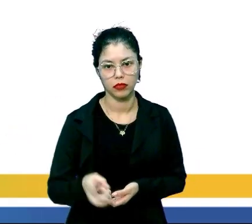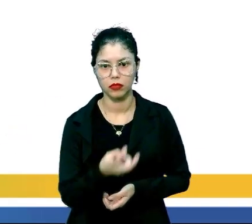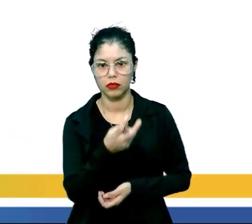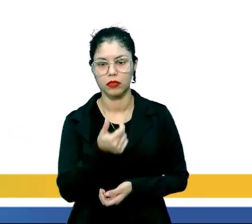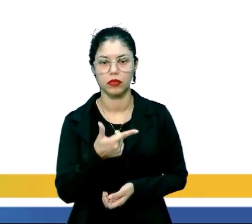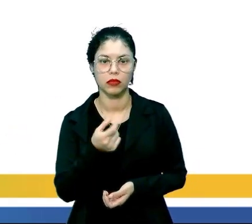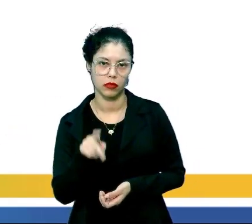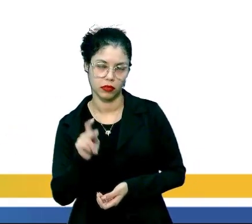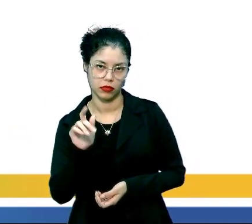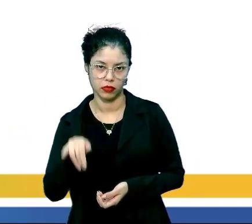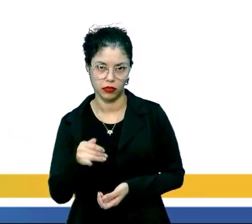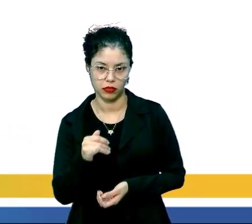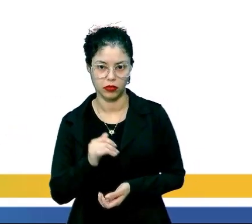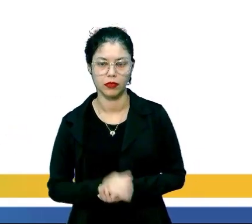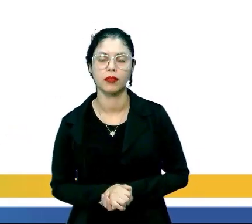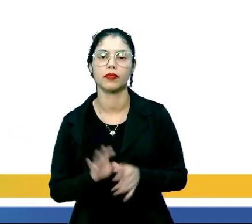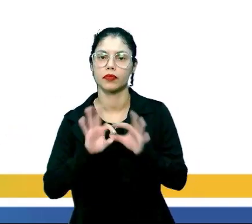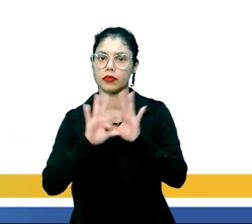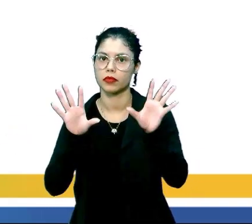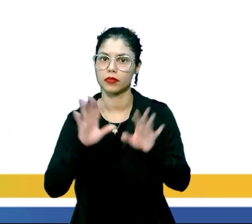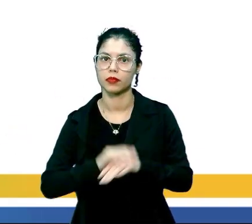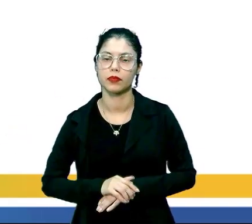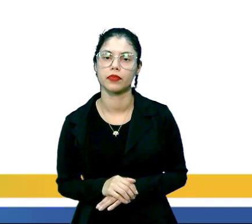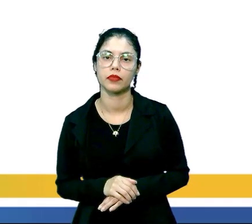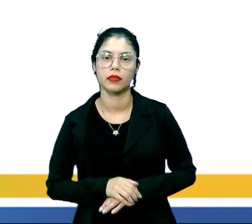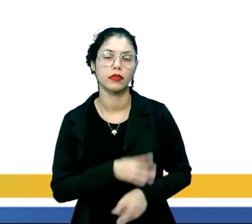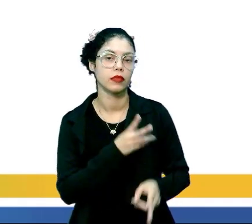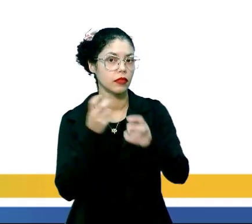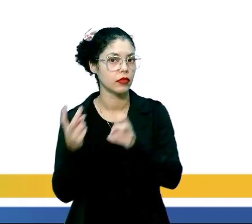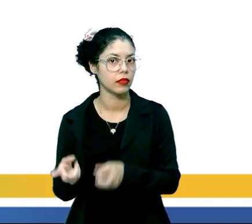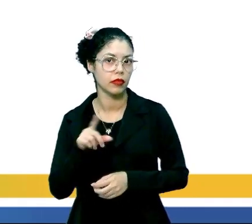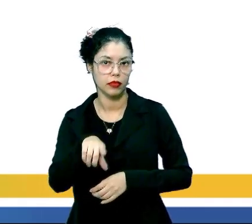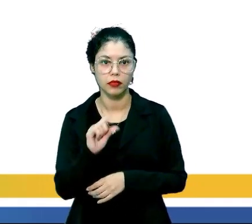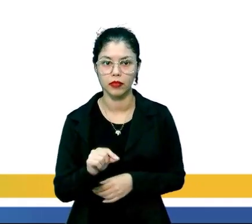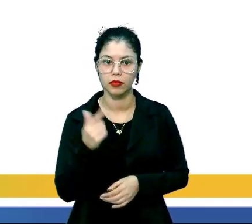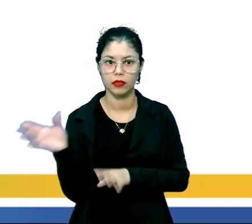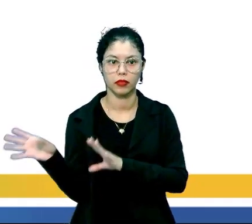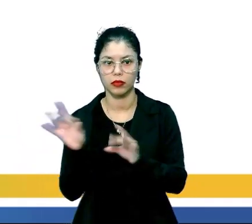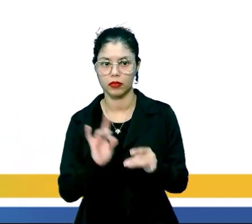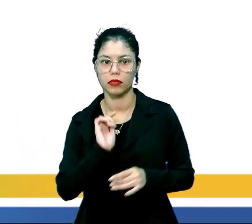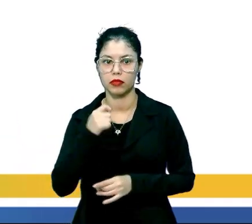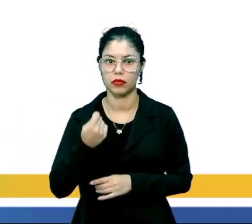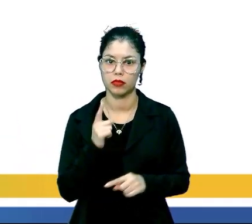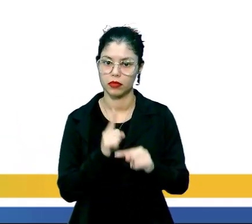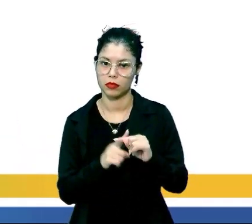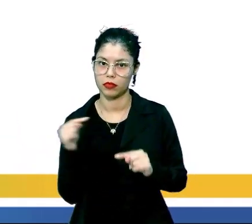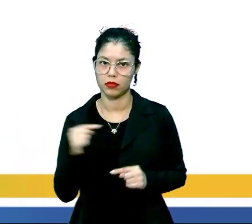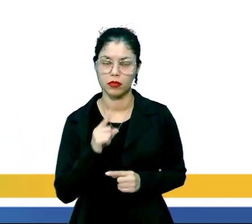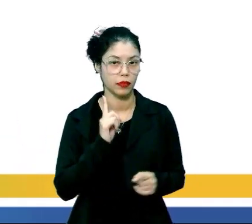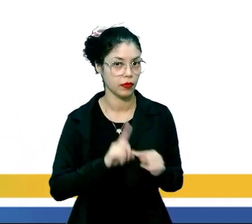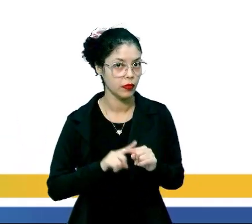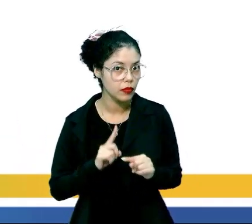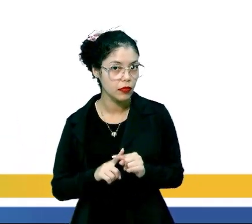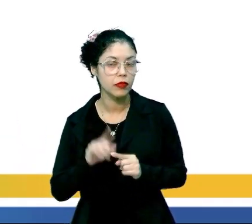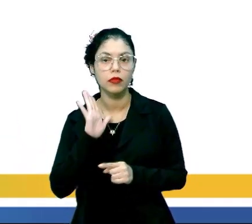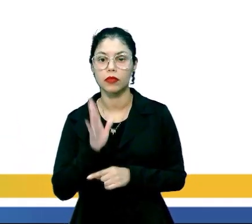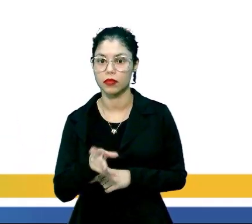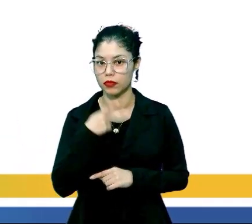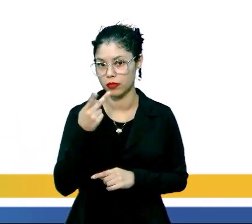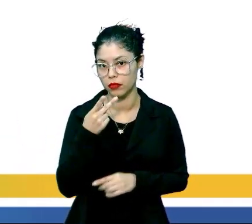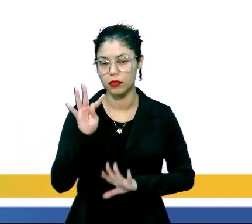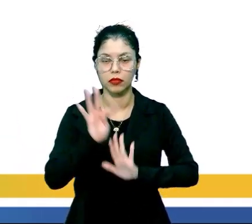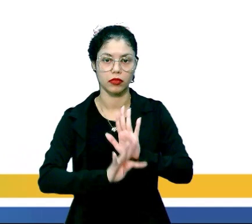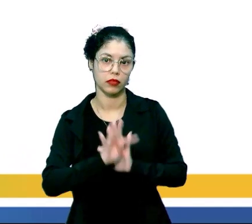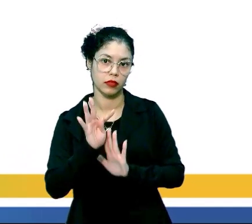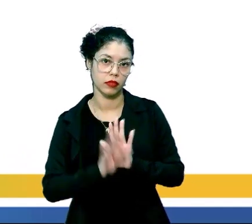de 5.200 kJ liberados. Perceba que a alternativa não trouxe sinal de mais e menos, porque ela já fala